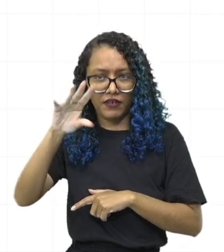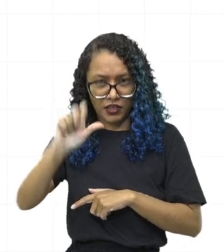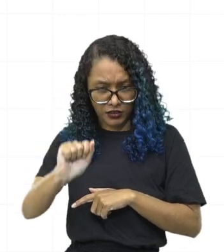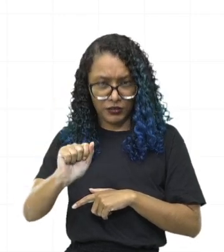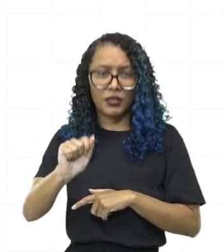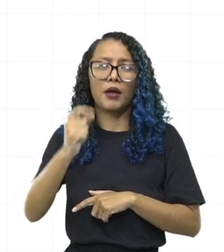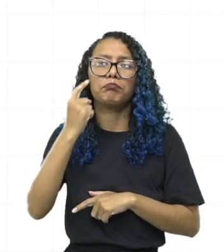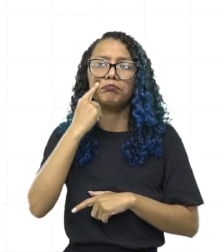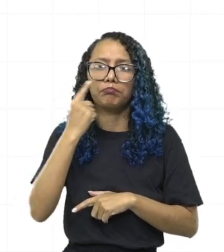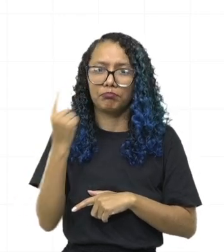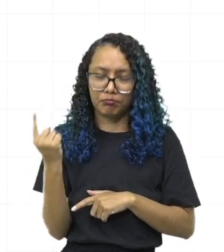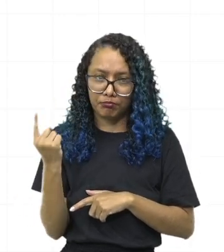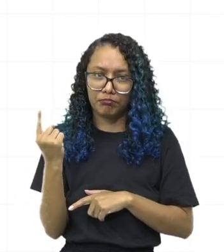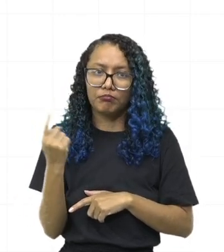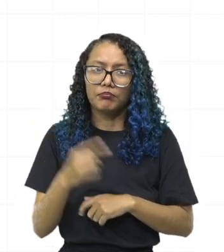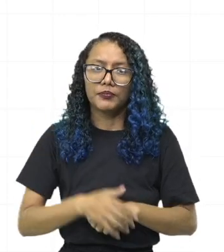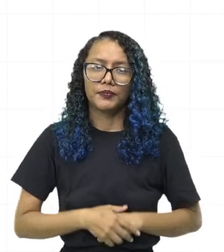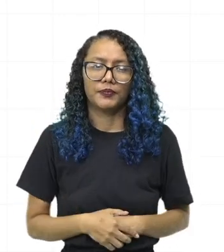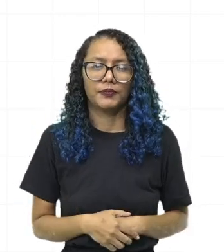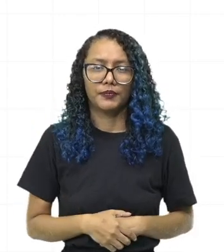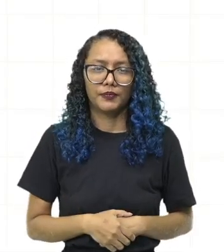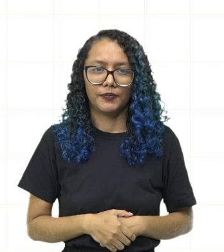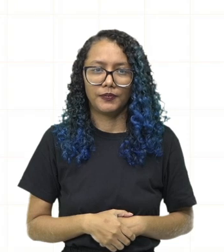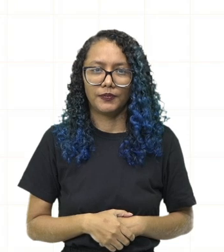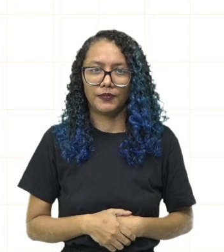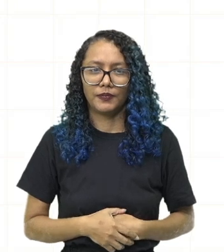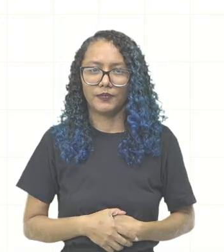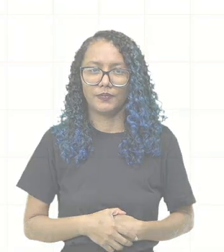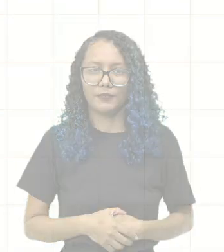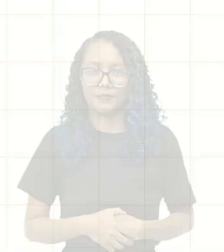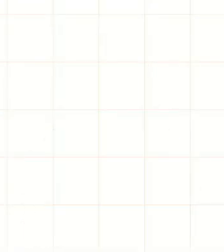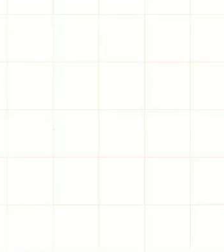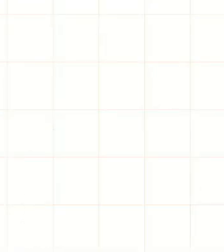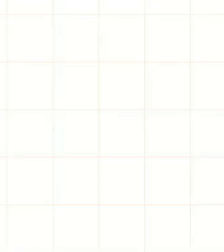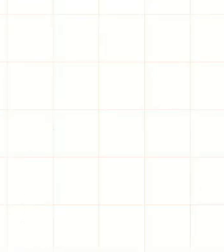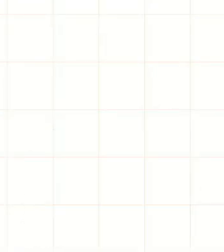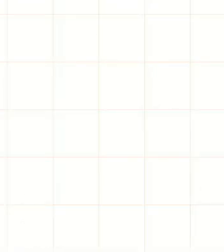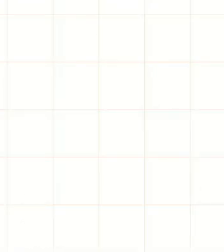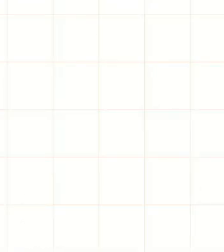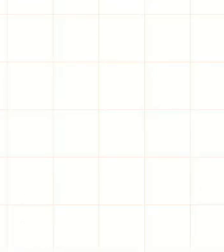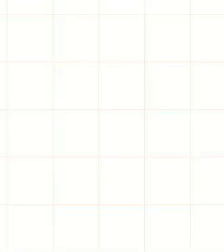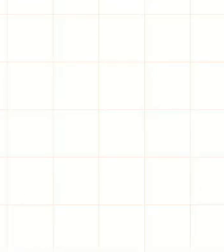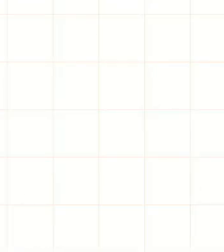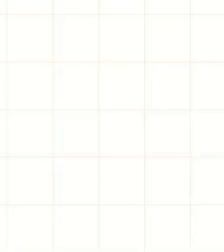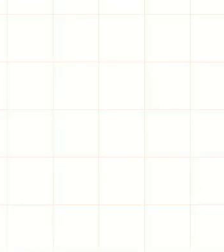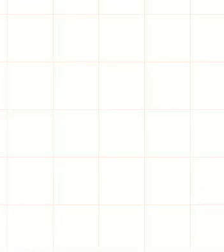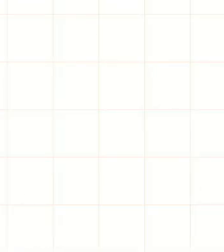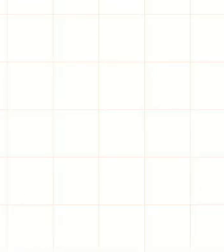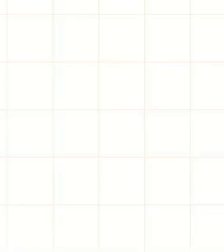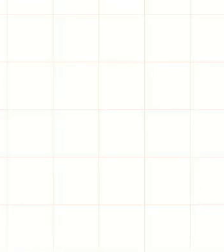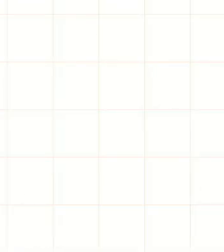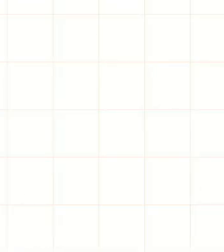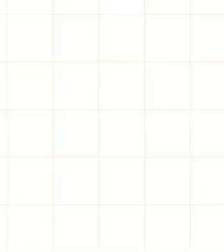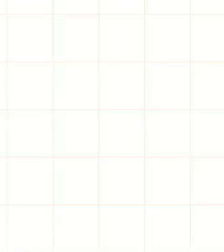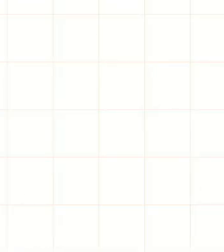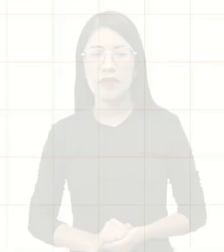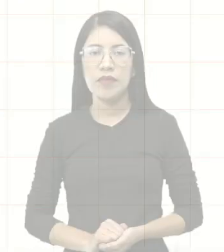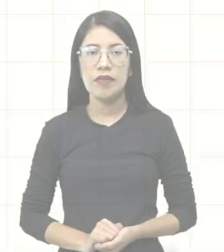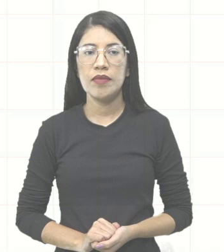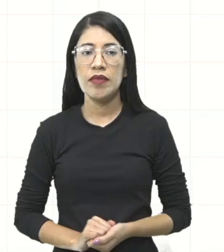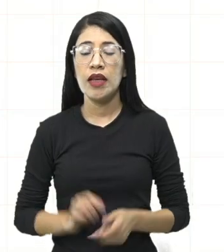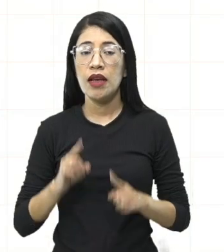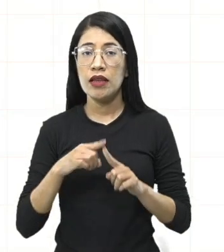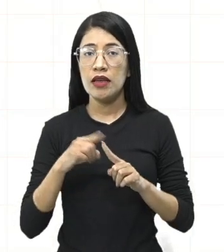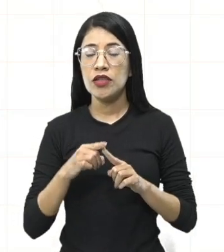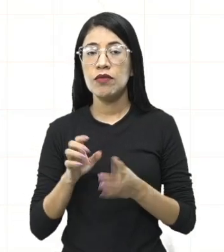Aí nós temos, dentro da reserva extrativista, Aqui nós temos